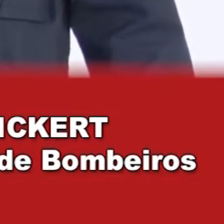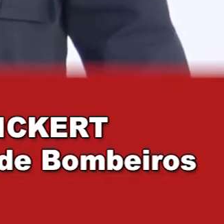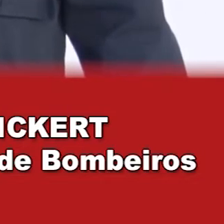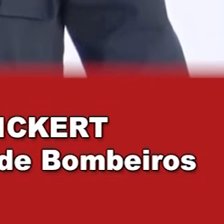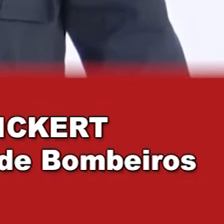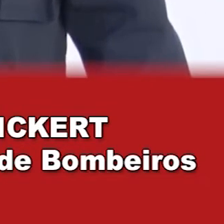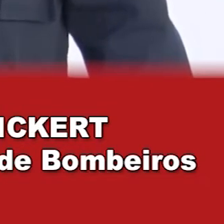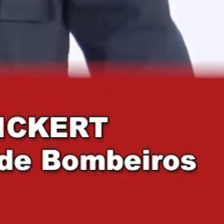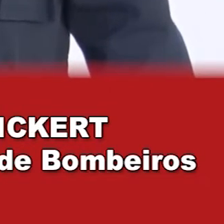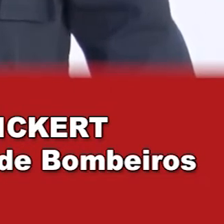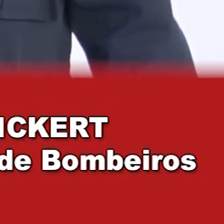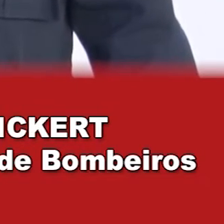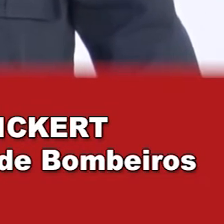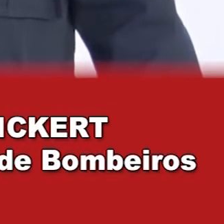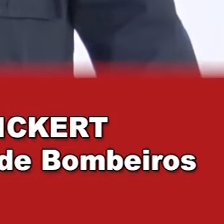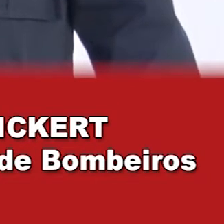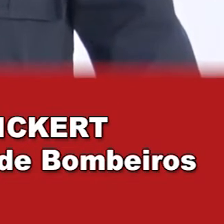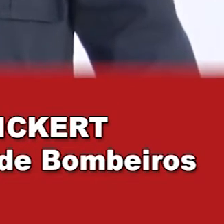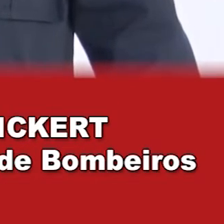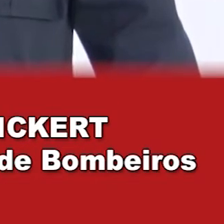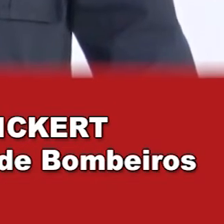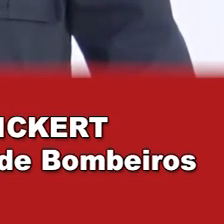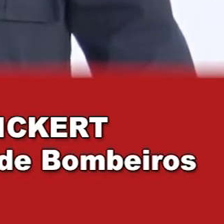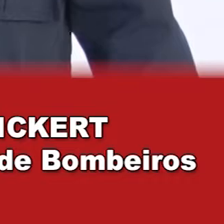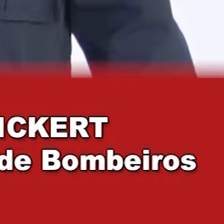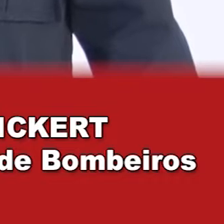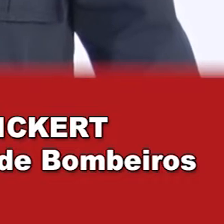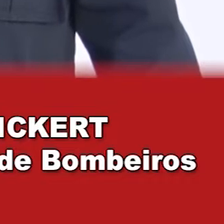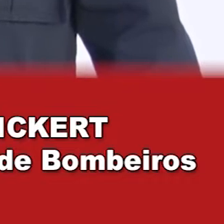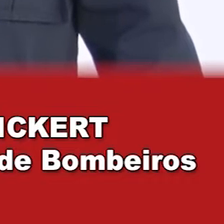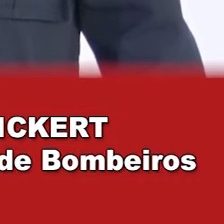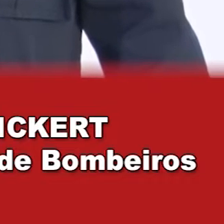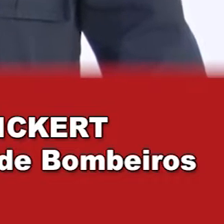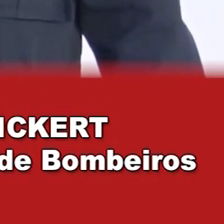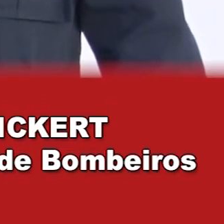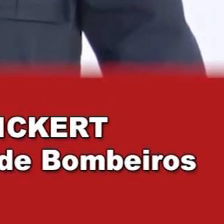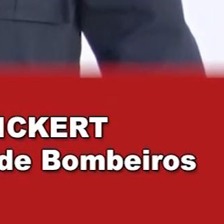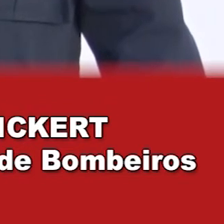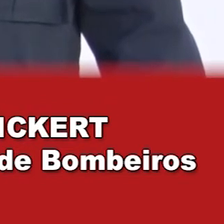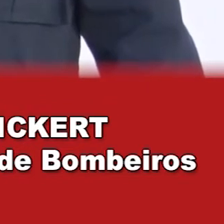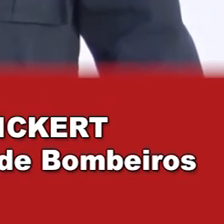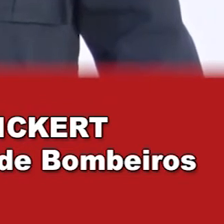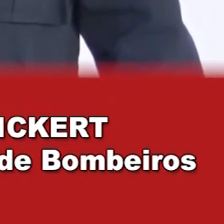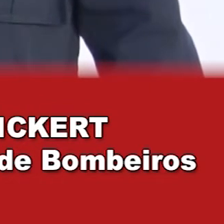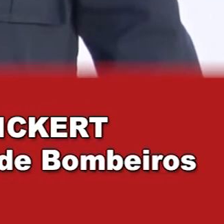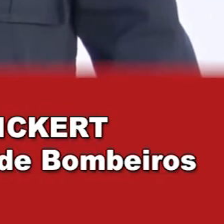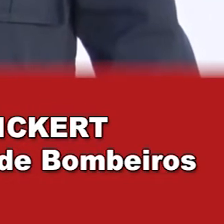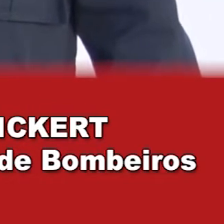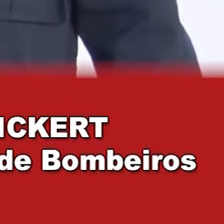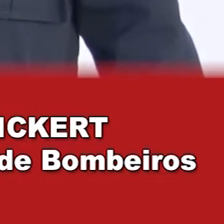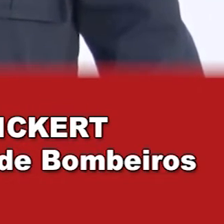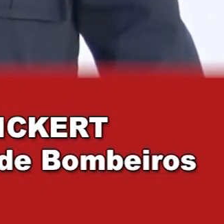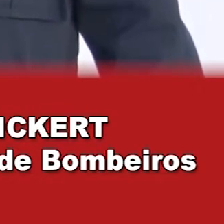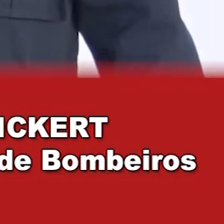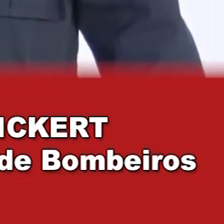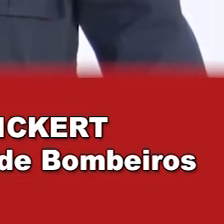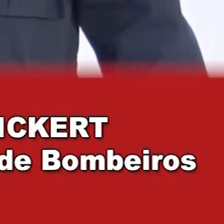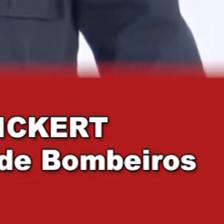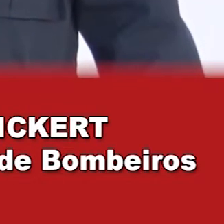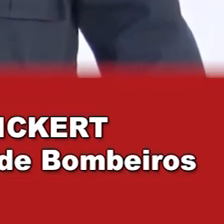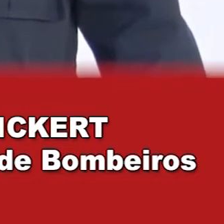outro cuidado muito especial é a qualidade do seu lençol térmico ele deve ter o selo do inmetro